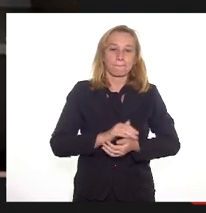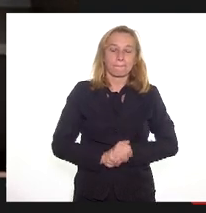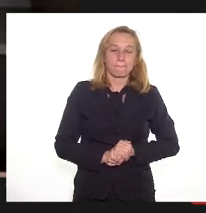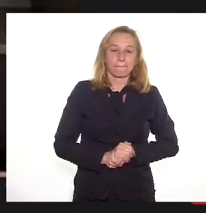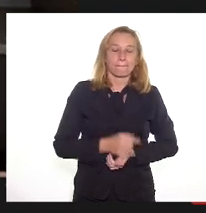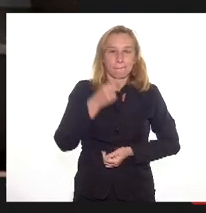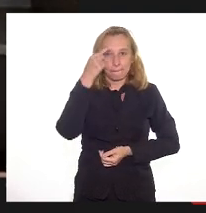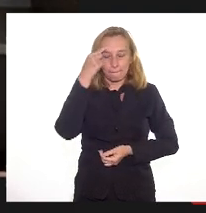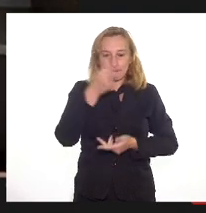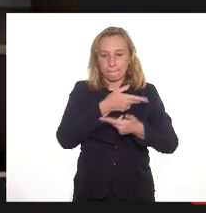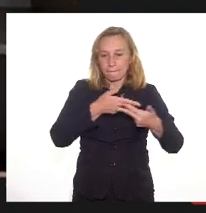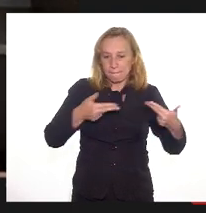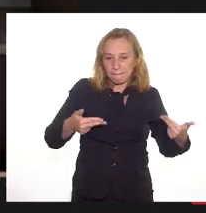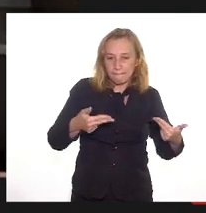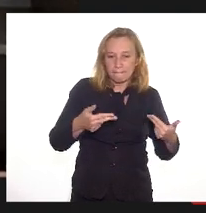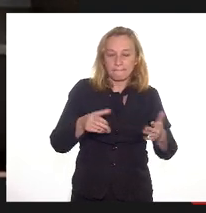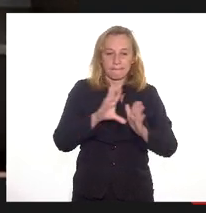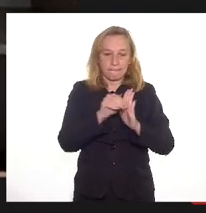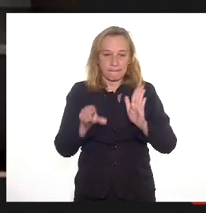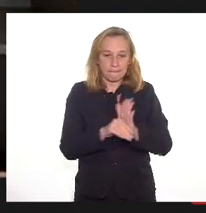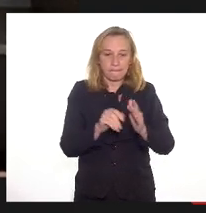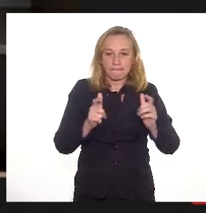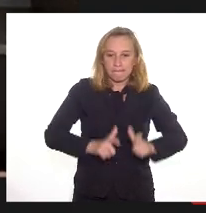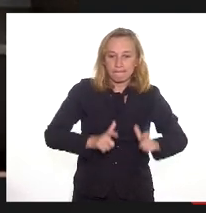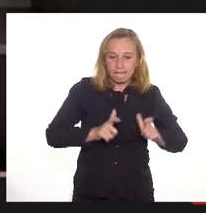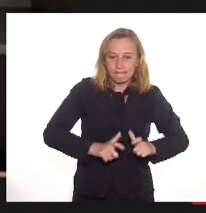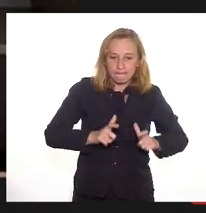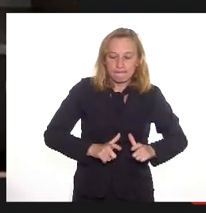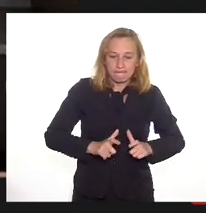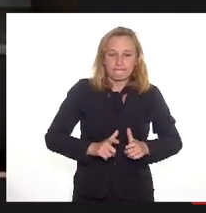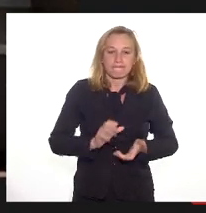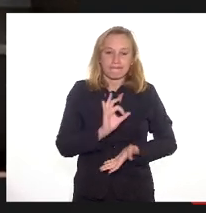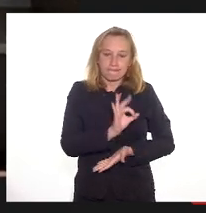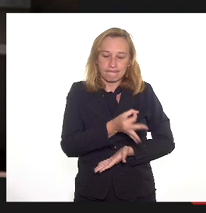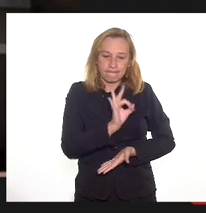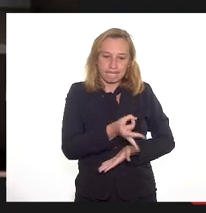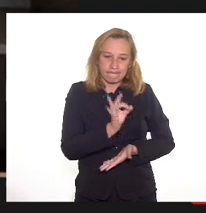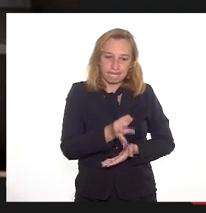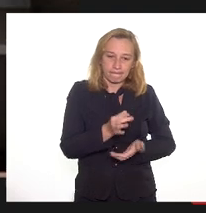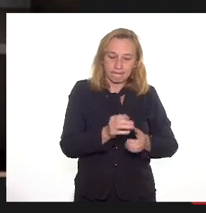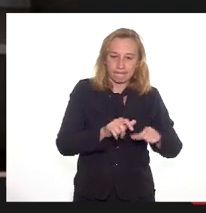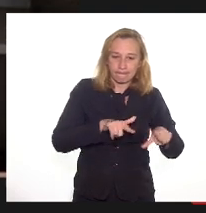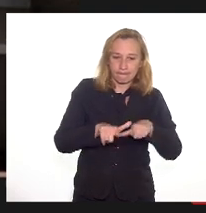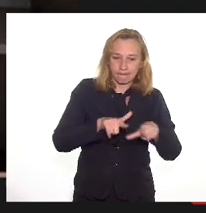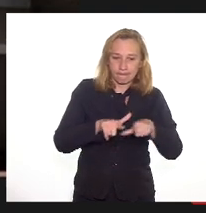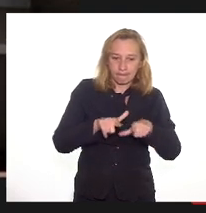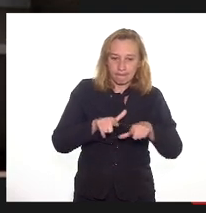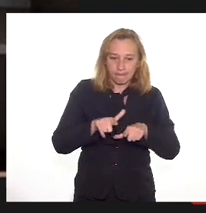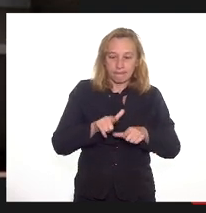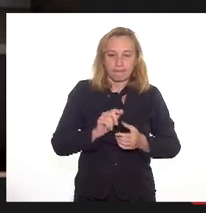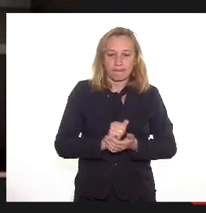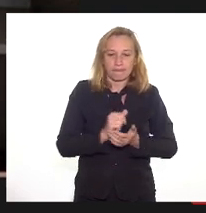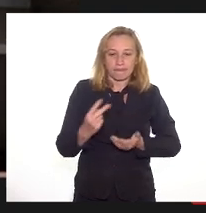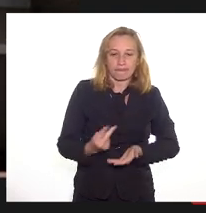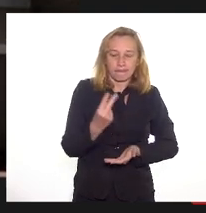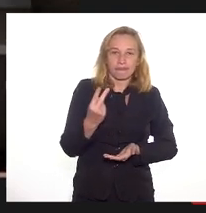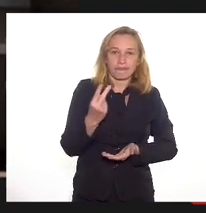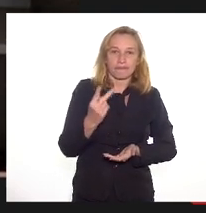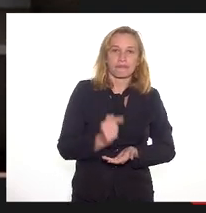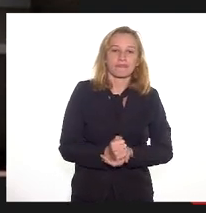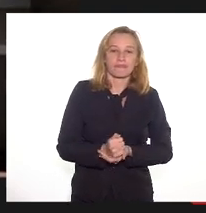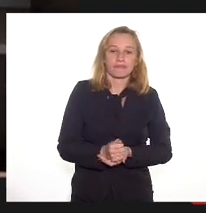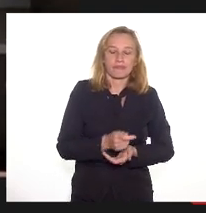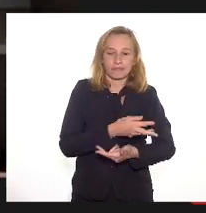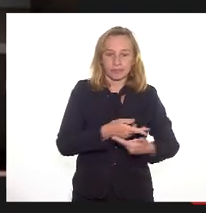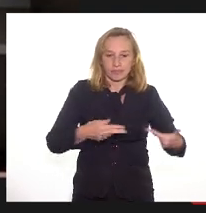de ideias, né? Para que o conteúdo local ele venha a ser de fato praticado, beneficiando aí esses milhares de trabalhadores